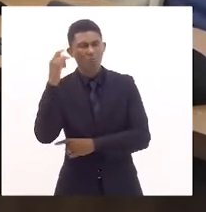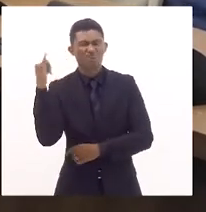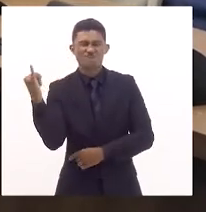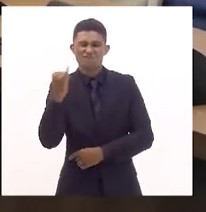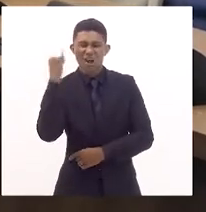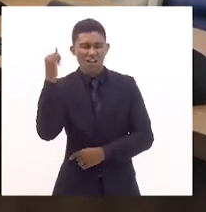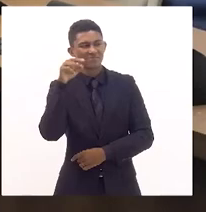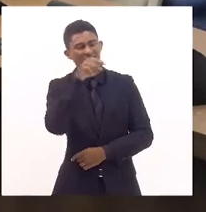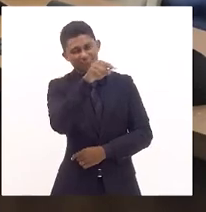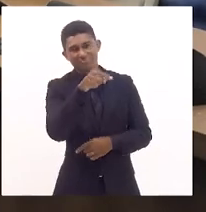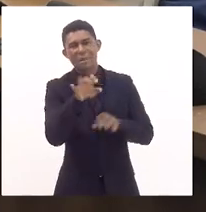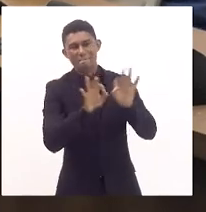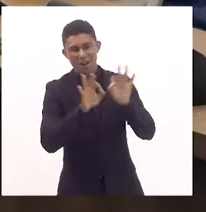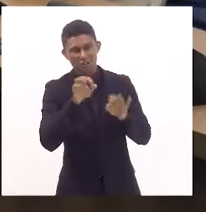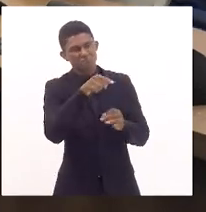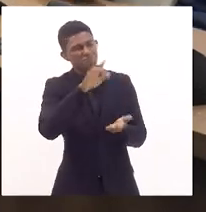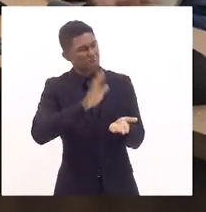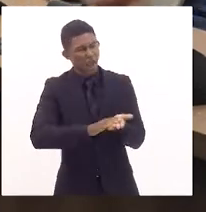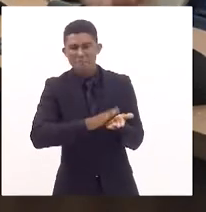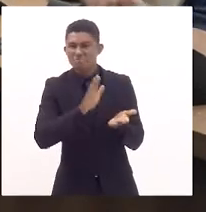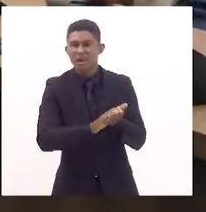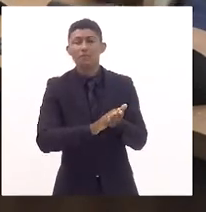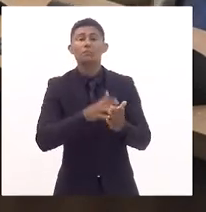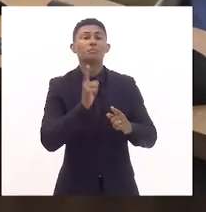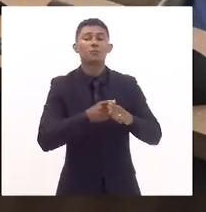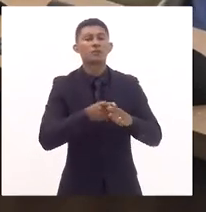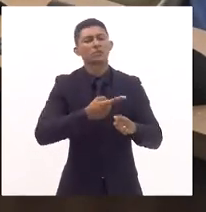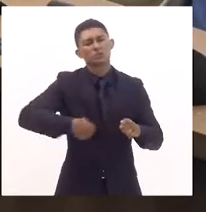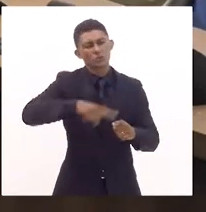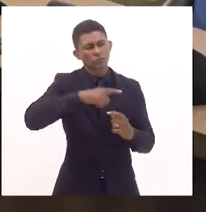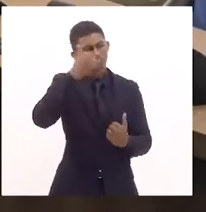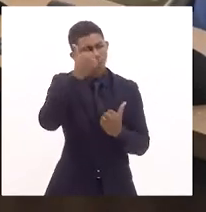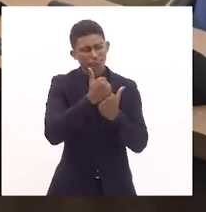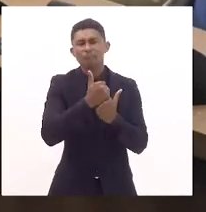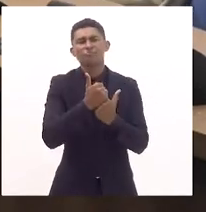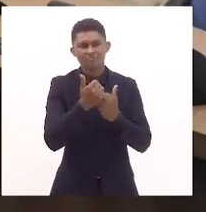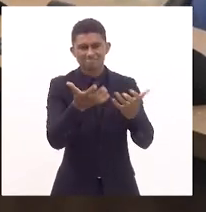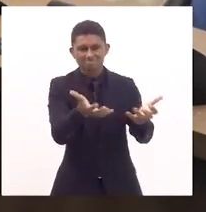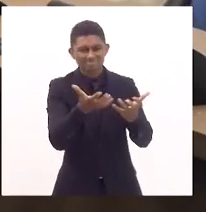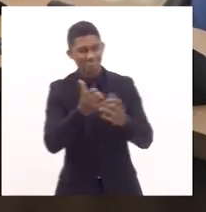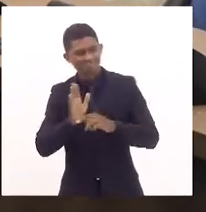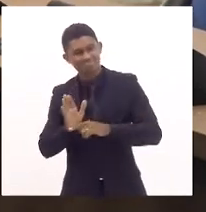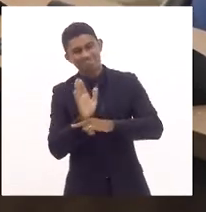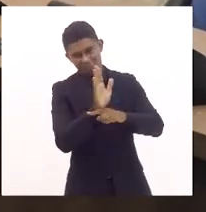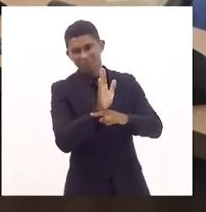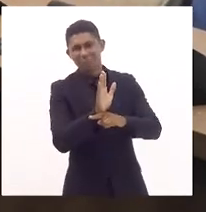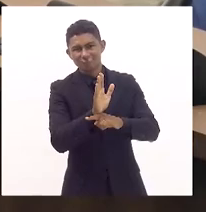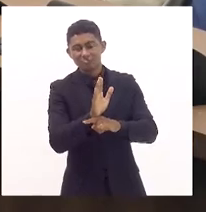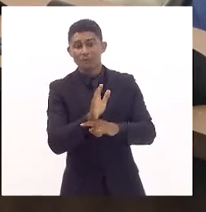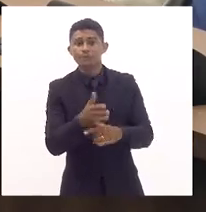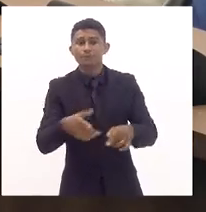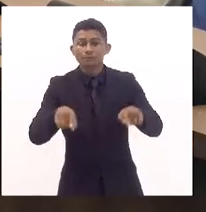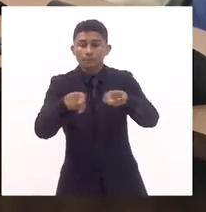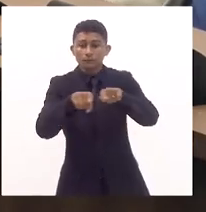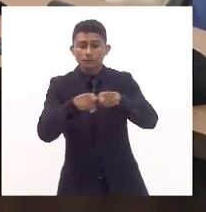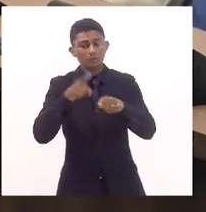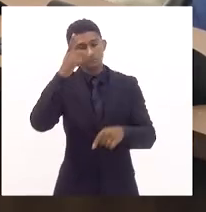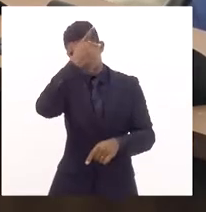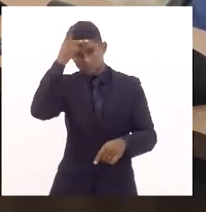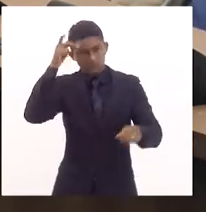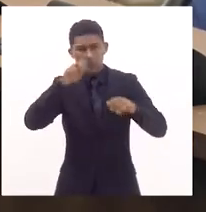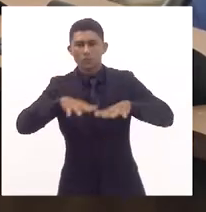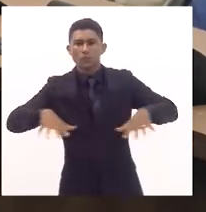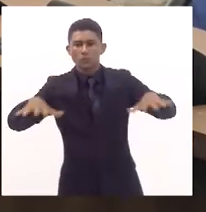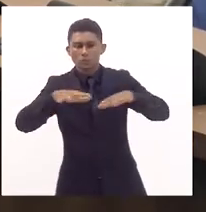essencial. E muito parabéns, porque a gente é a favor da desburocratização e a favor de que as pessoas